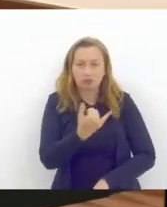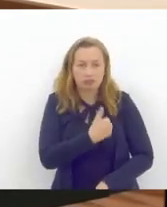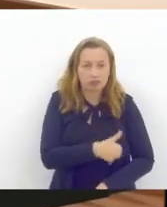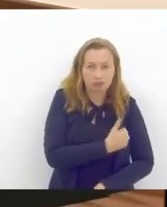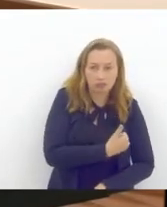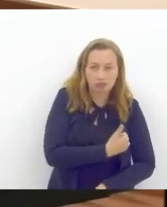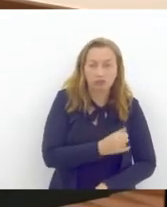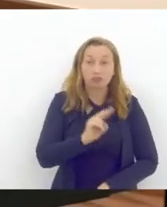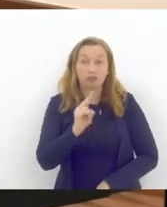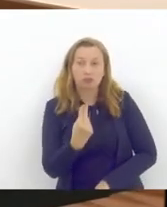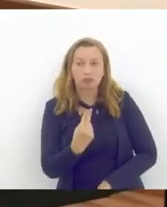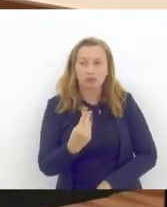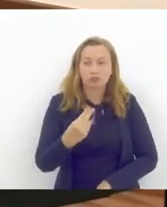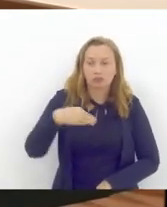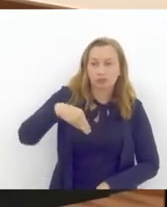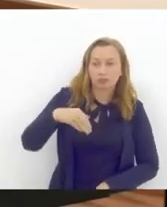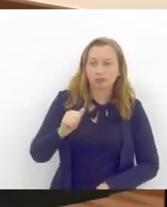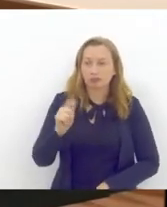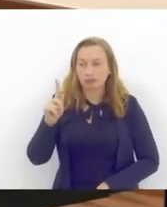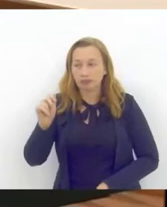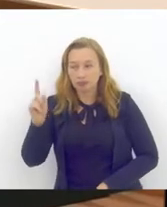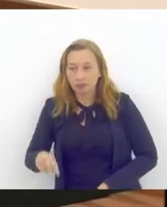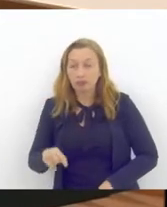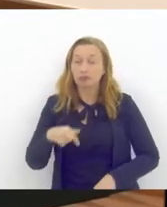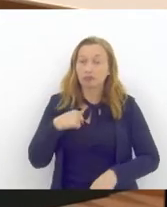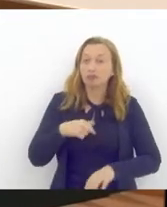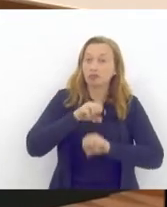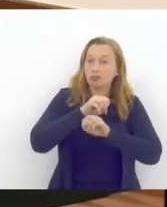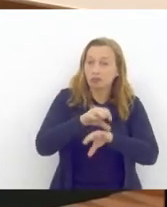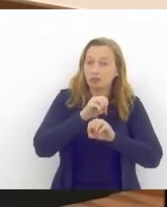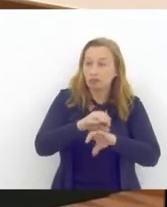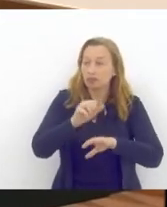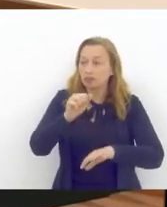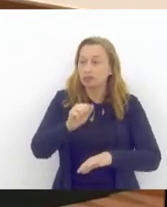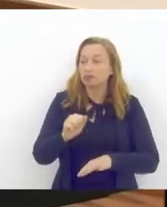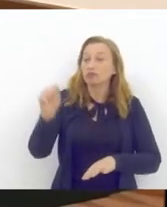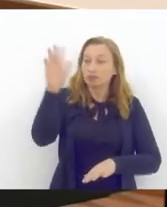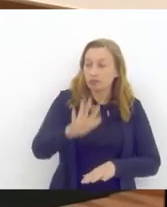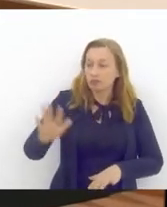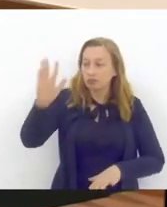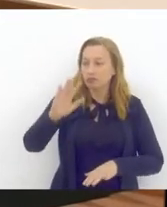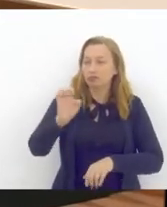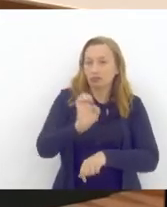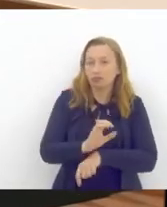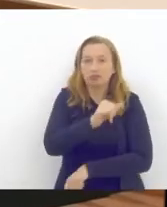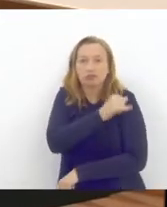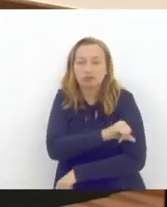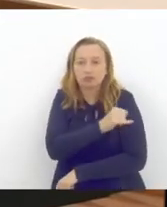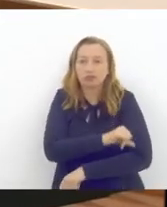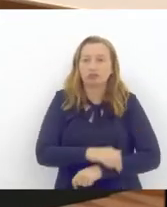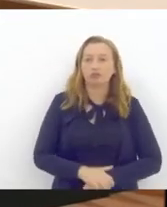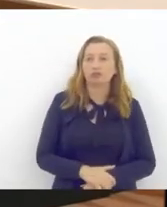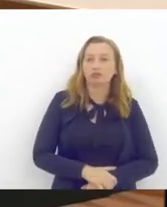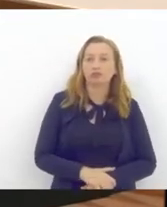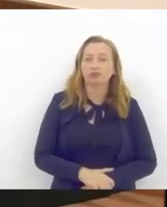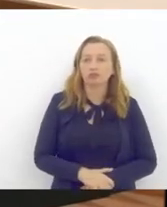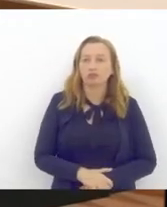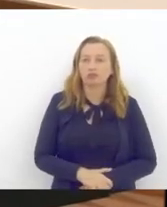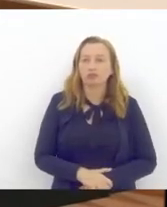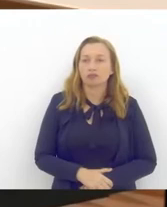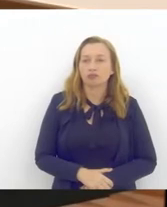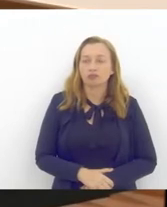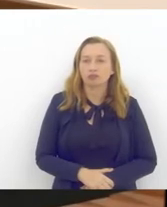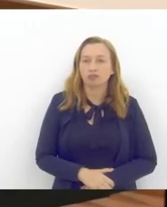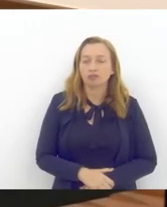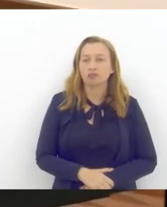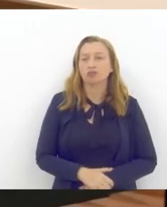Meriti, ou em Magé. Eu luto pela educação no estado do Rio de Janeiro, prioritariamente também pela educação